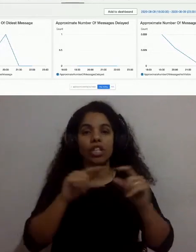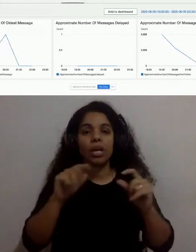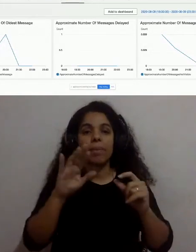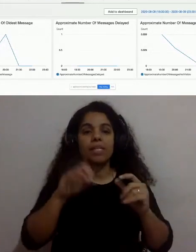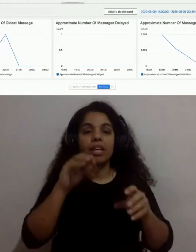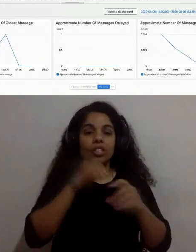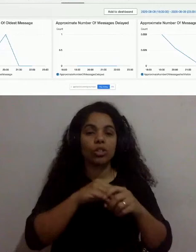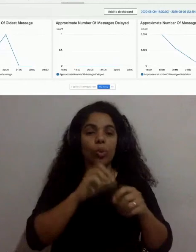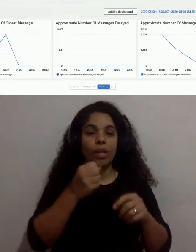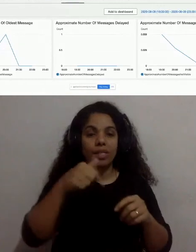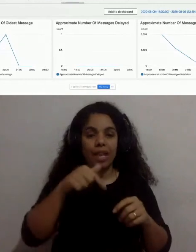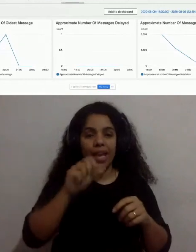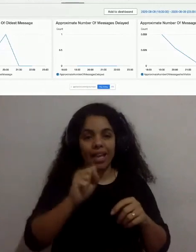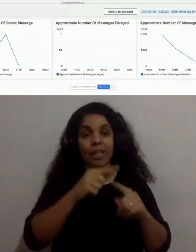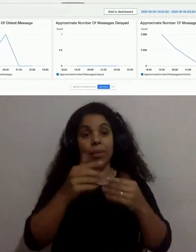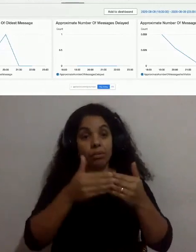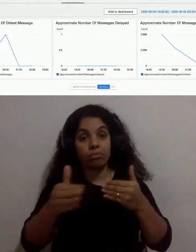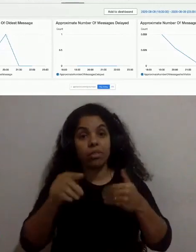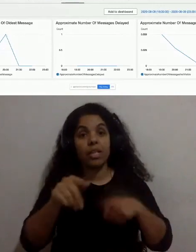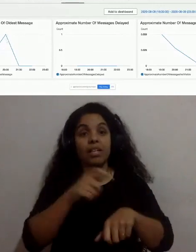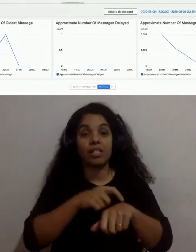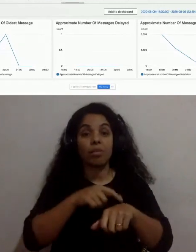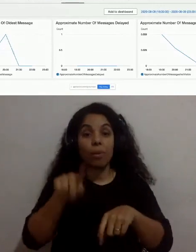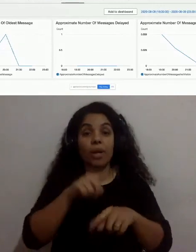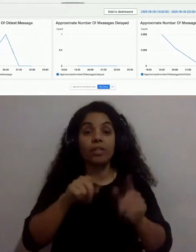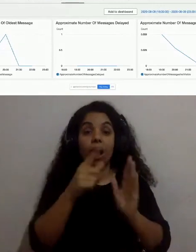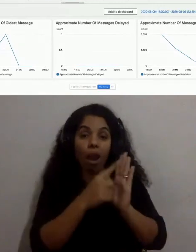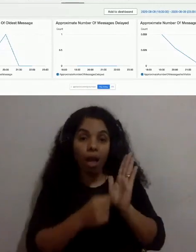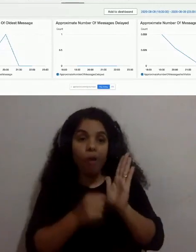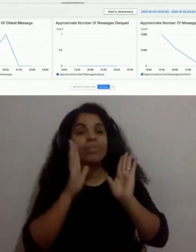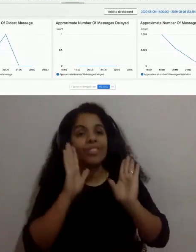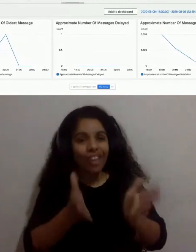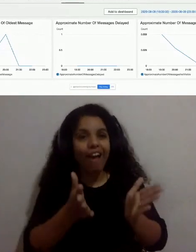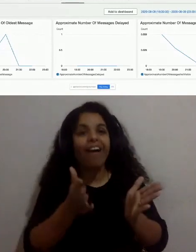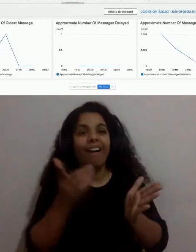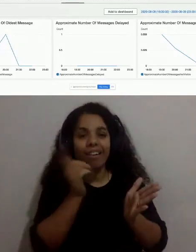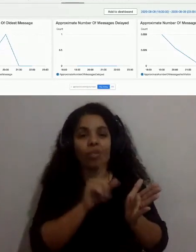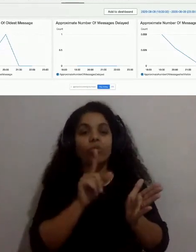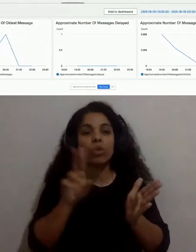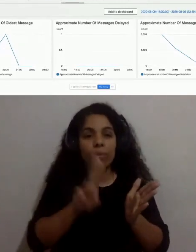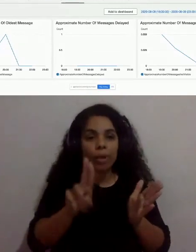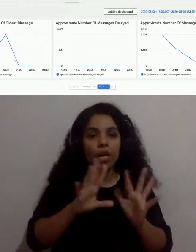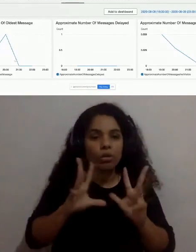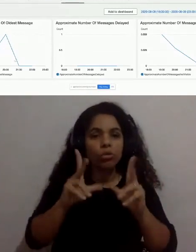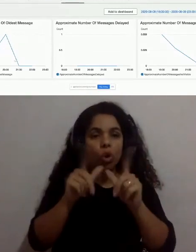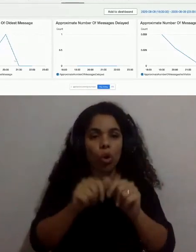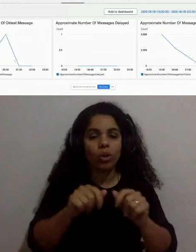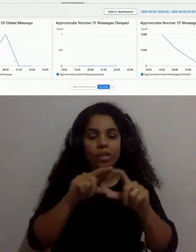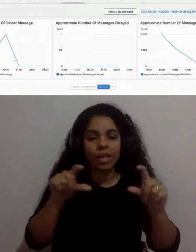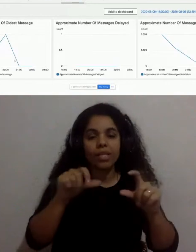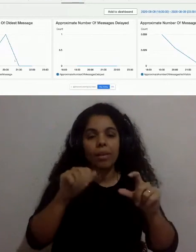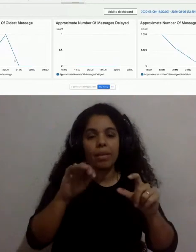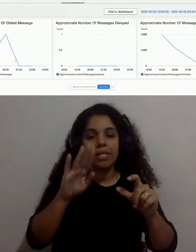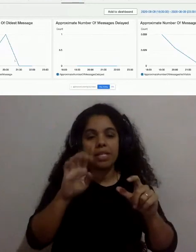do SQS. Mas, a partir desse momento aqui, o Lambda já estava consumindo todas as mensagens